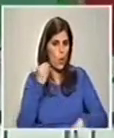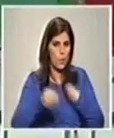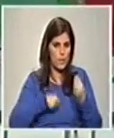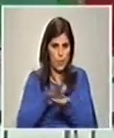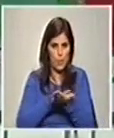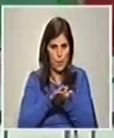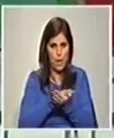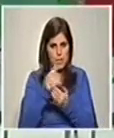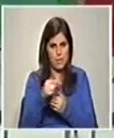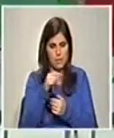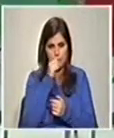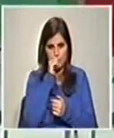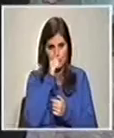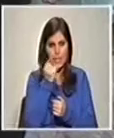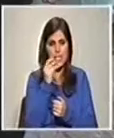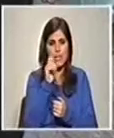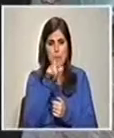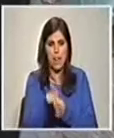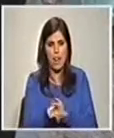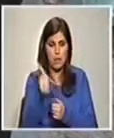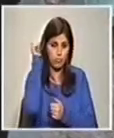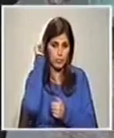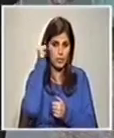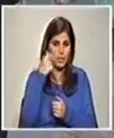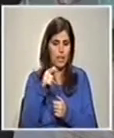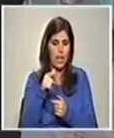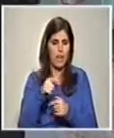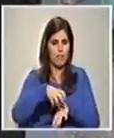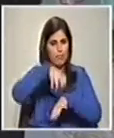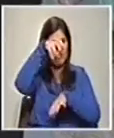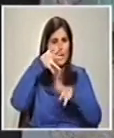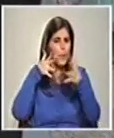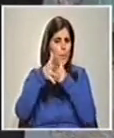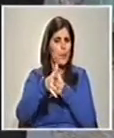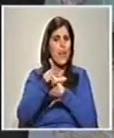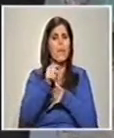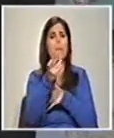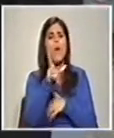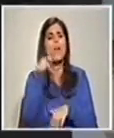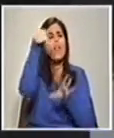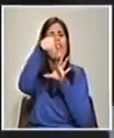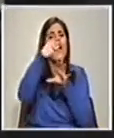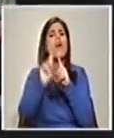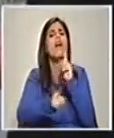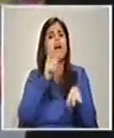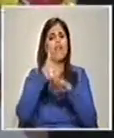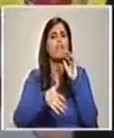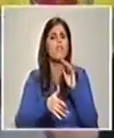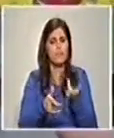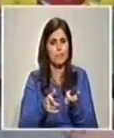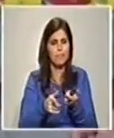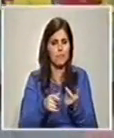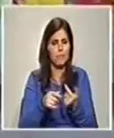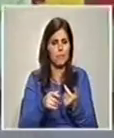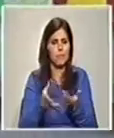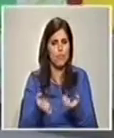base. Isabel, aqui atrás de nós temos o edifício transparente da Lipor. O que é que normalmente acontece aqui dentro? É um local onde nós acolhemos